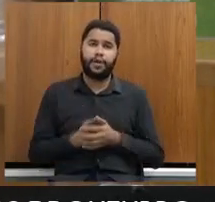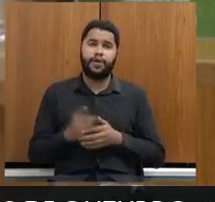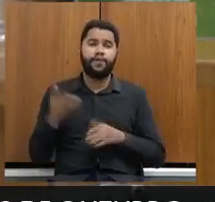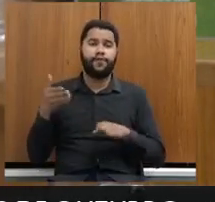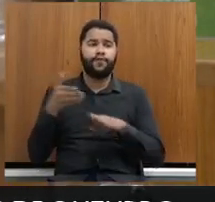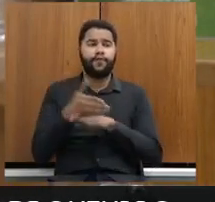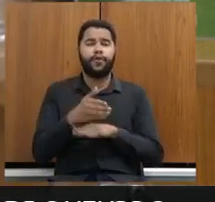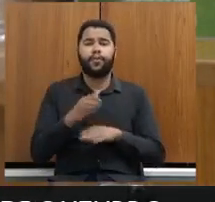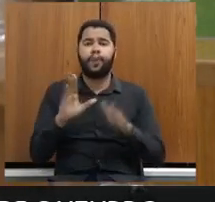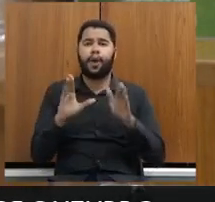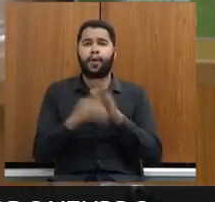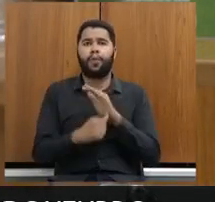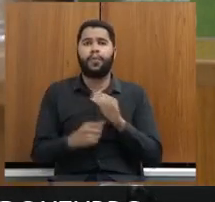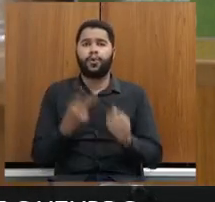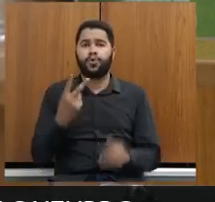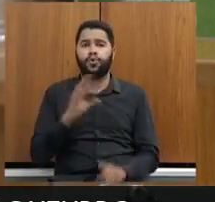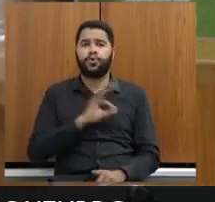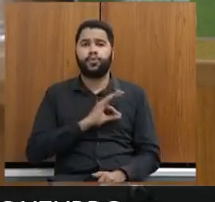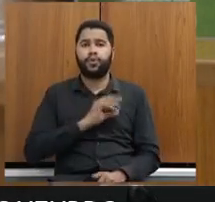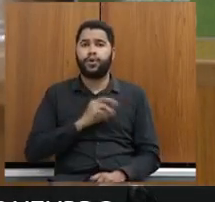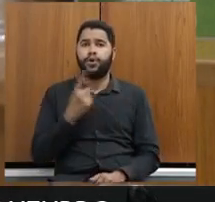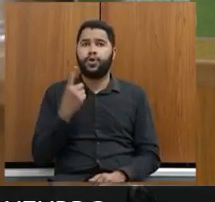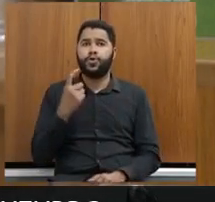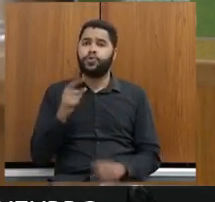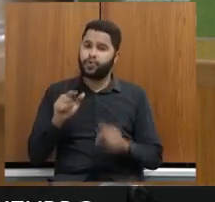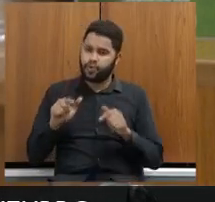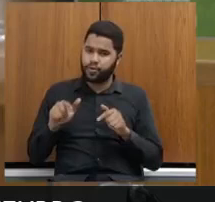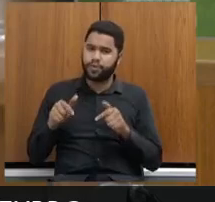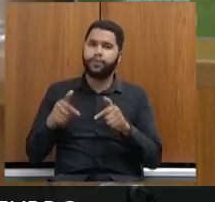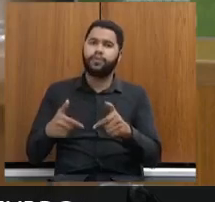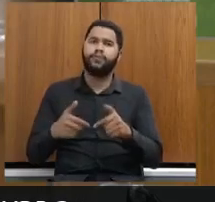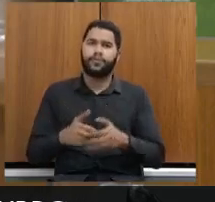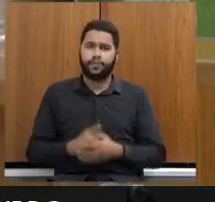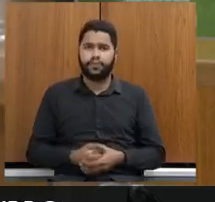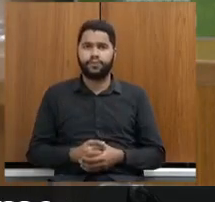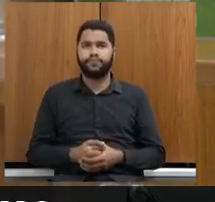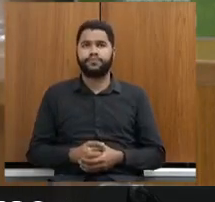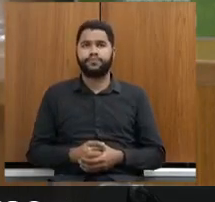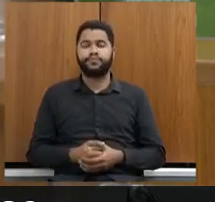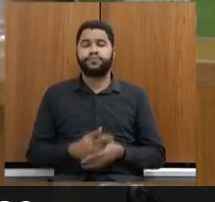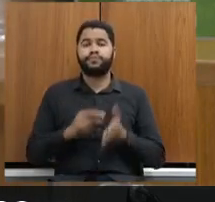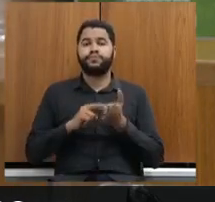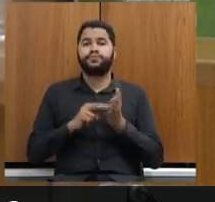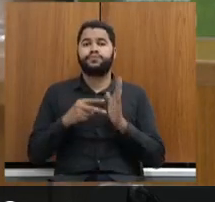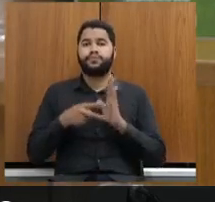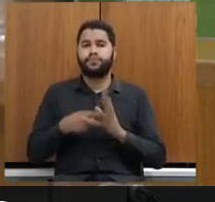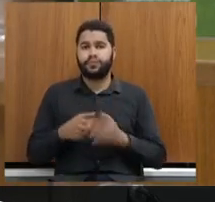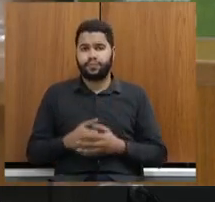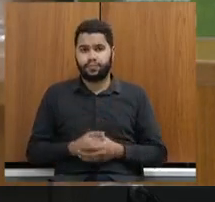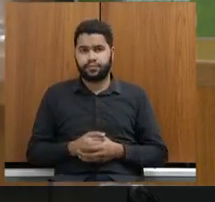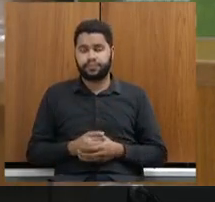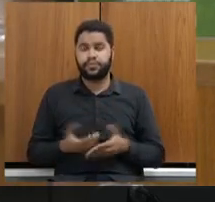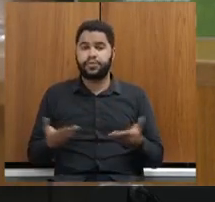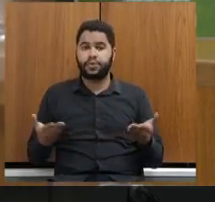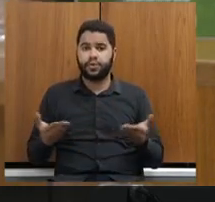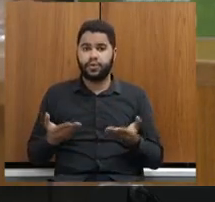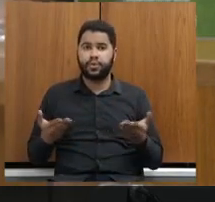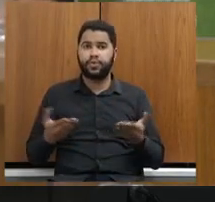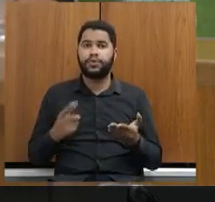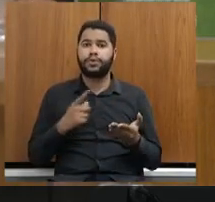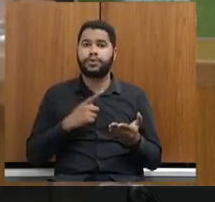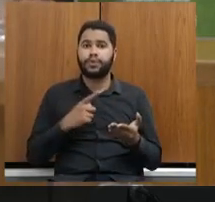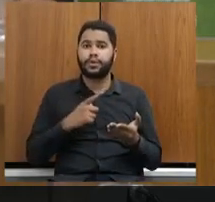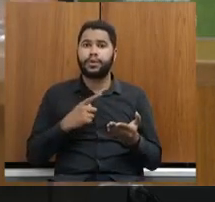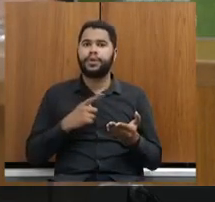roubar o banco aí um policial dois policial sozinho enfrentou Ou seja hoje nós